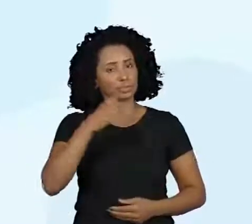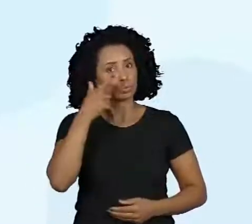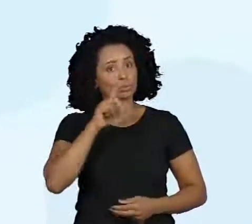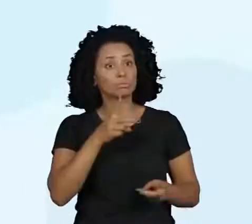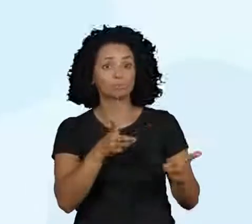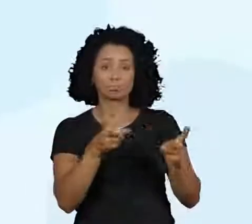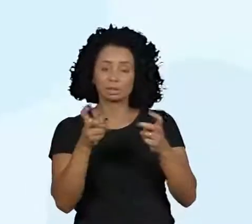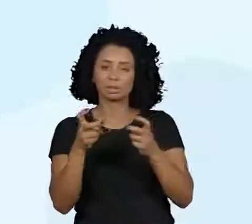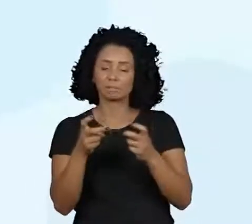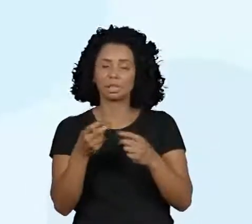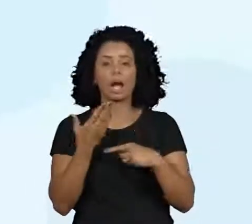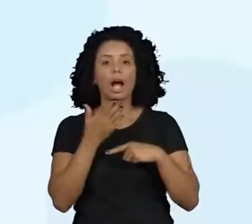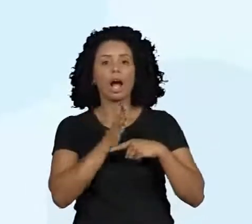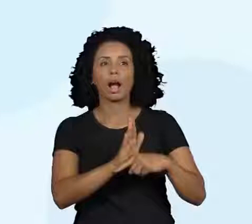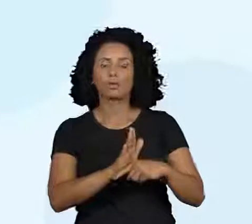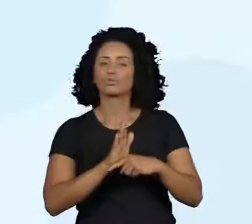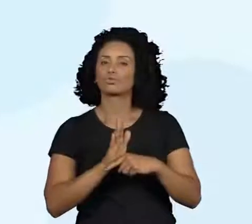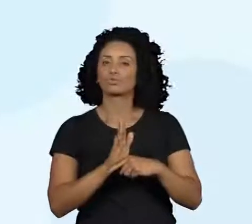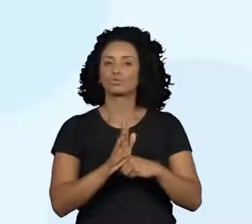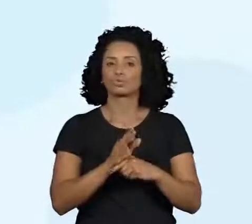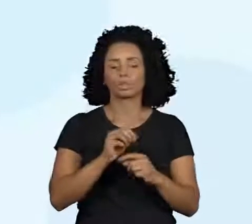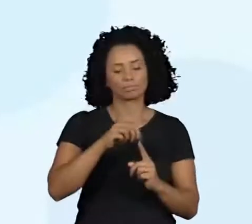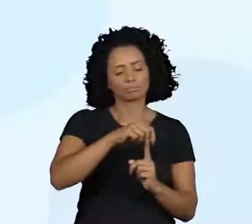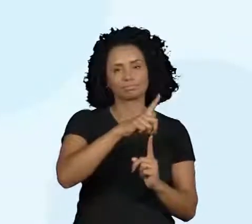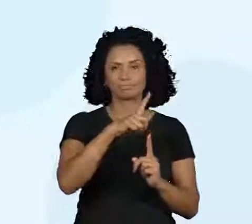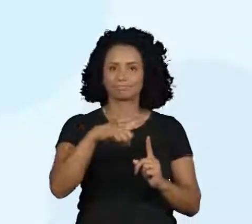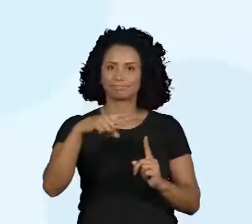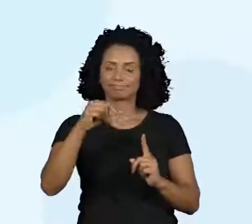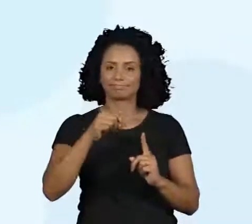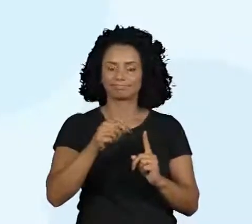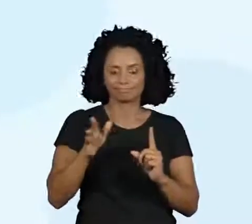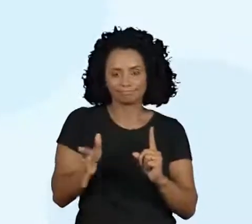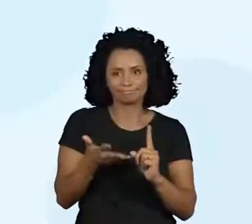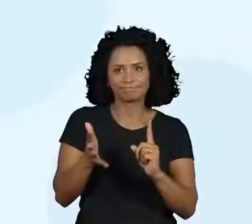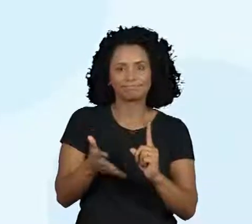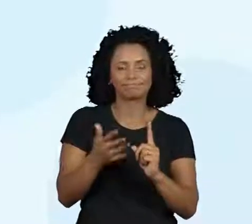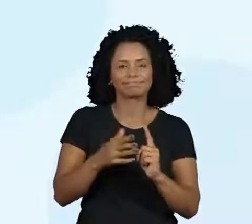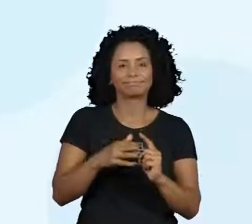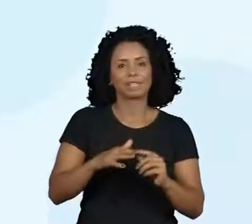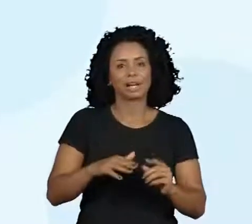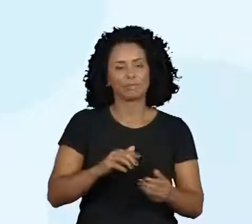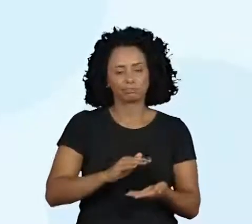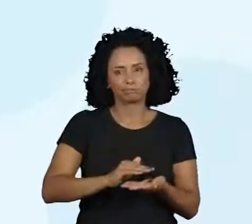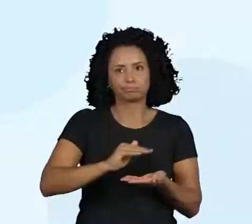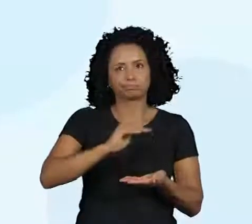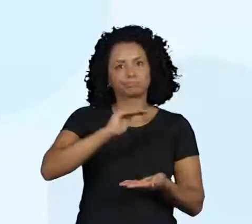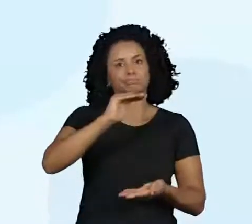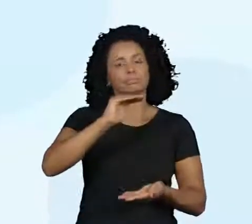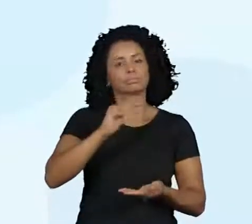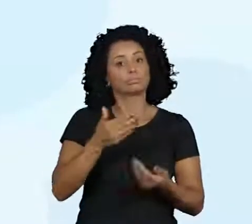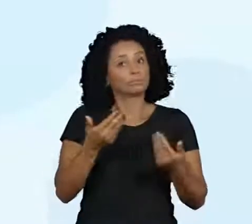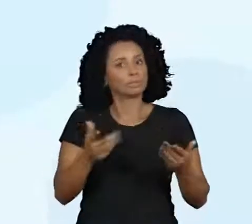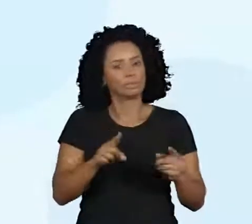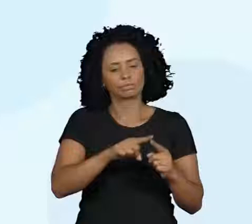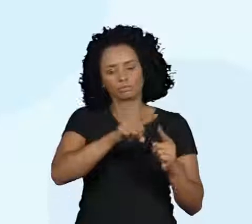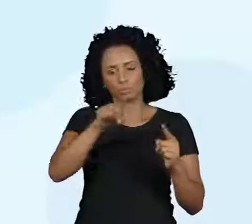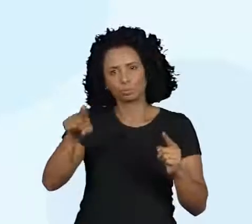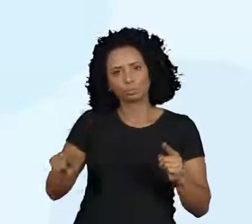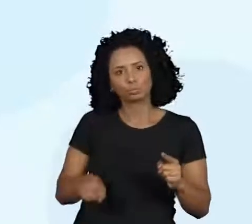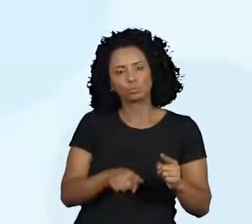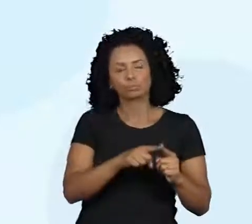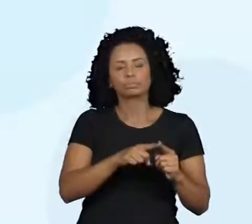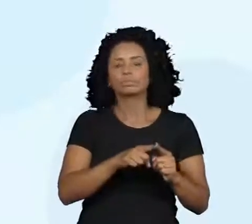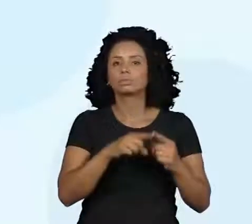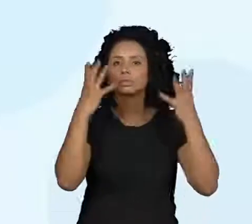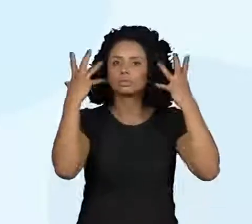de alimento para a plantinha. Então, a gente tem uma cadeia alimentar que é, como diz um filme muito